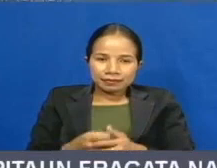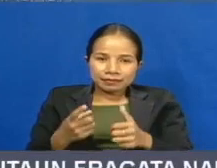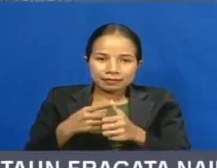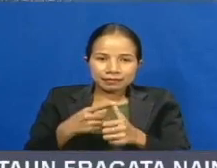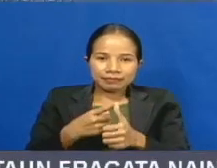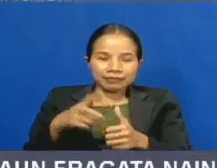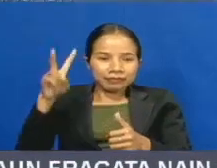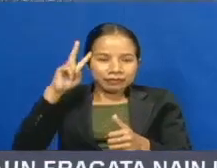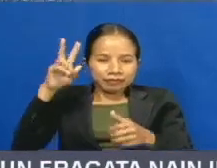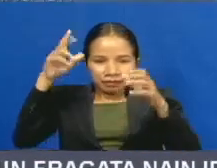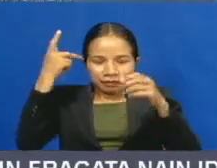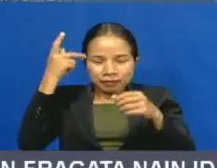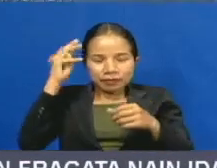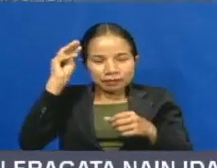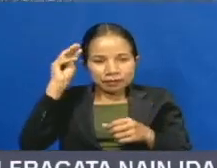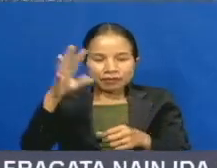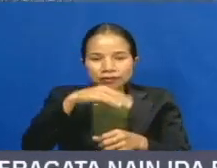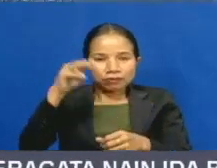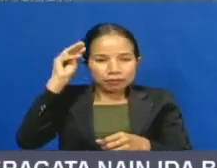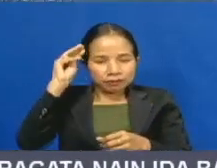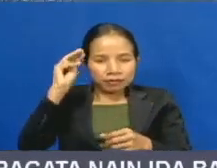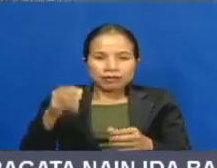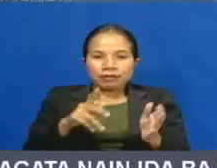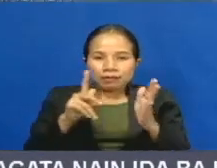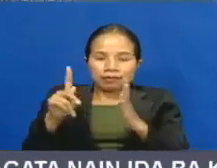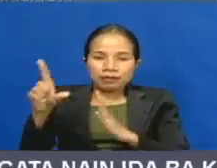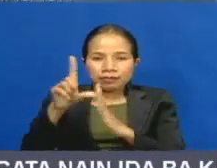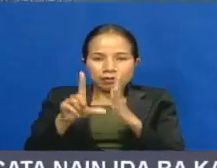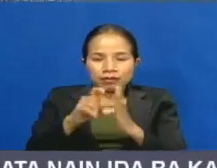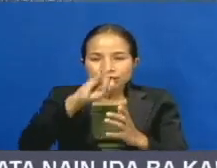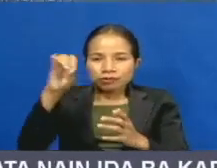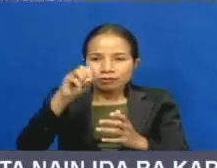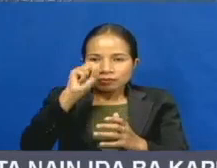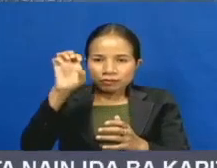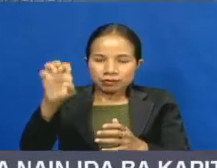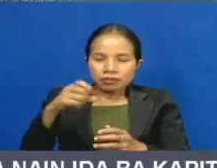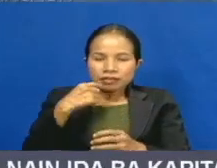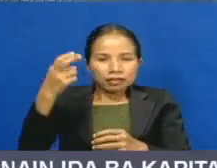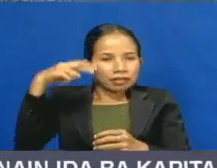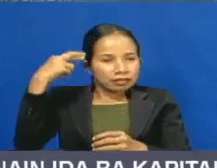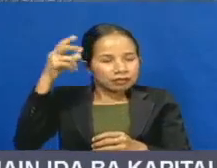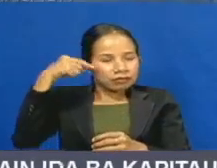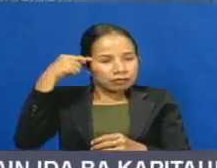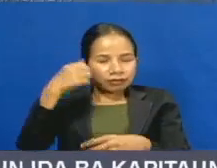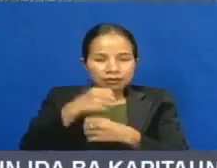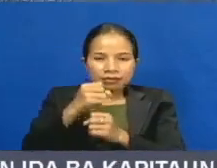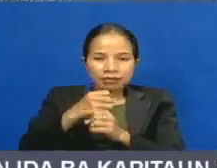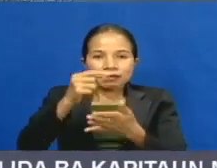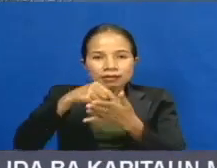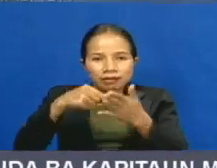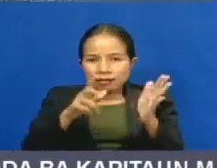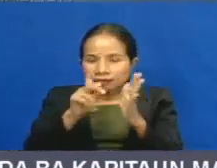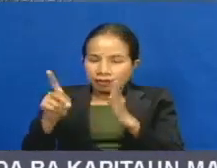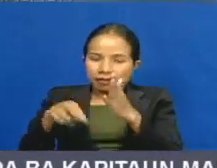me vice primeiro ministro no ministro plano ordenamento José Reis Sateten razão governo halo reajustamento